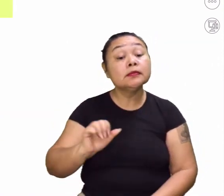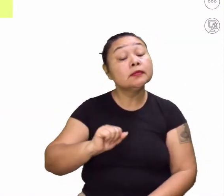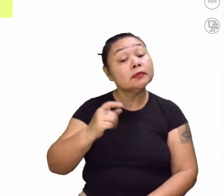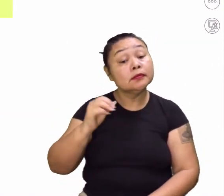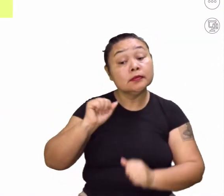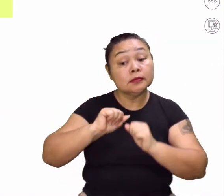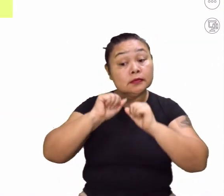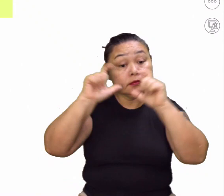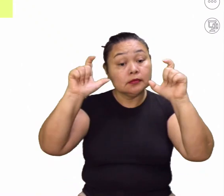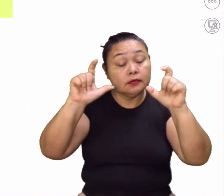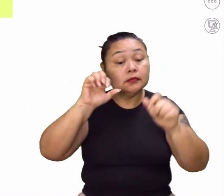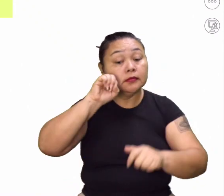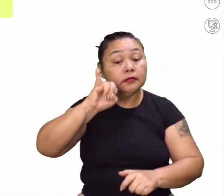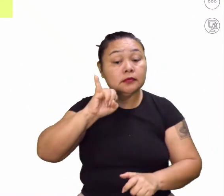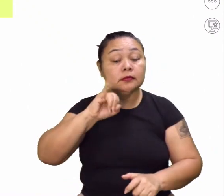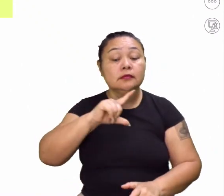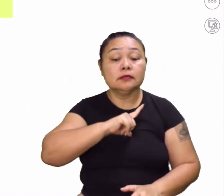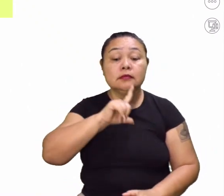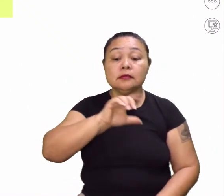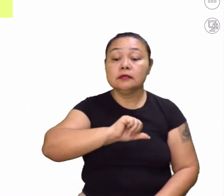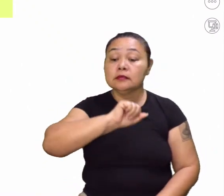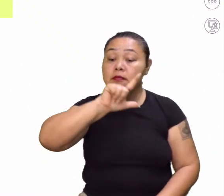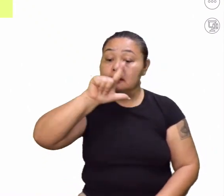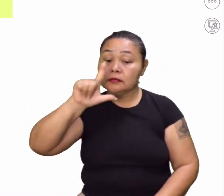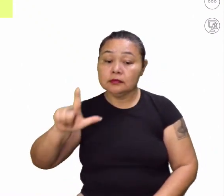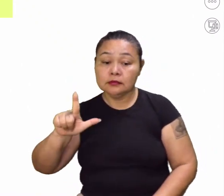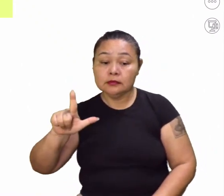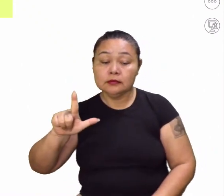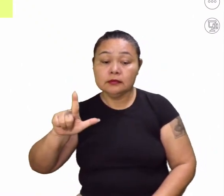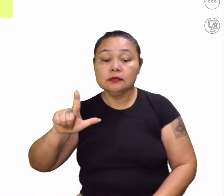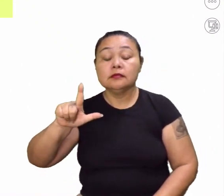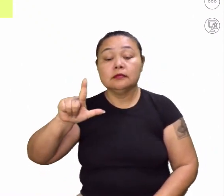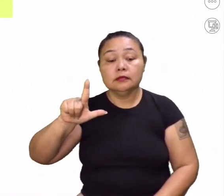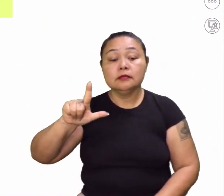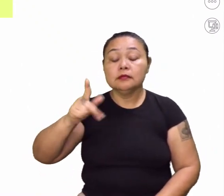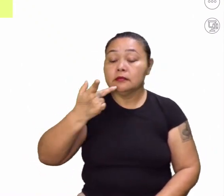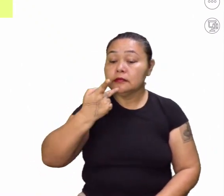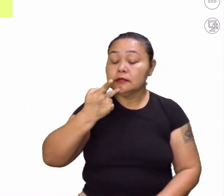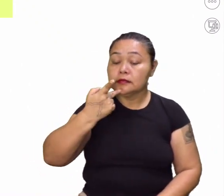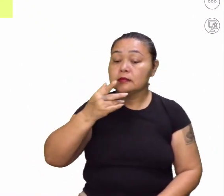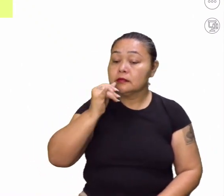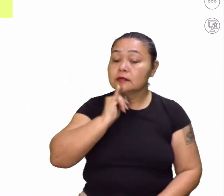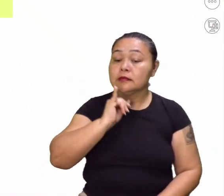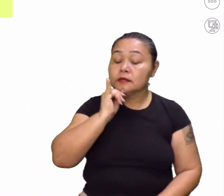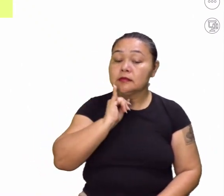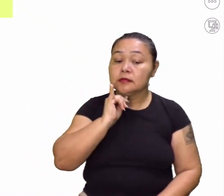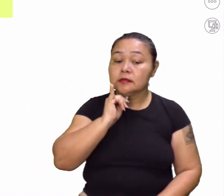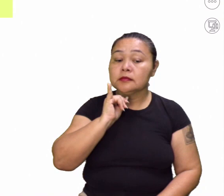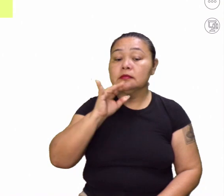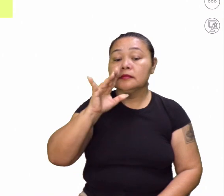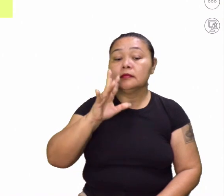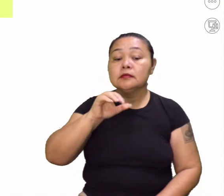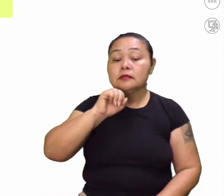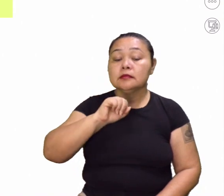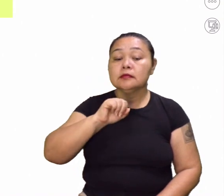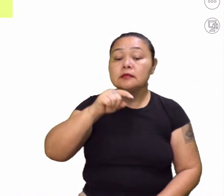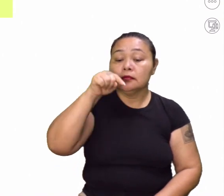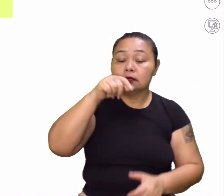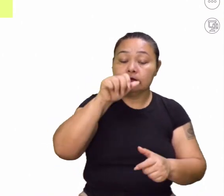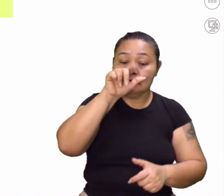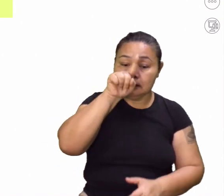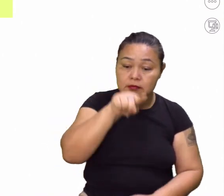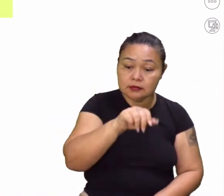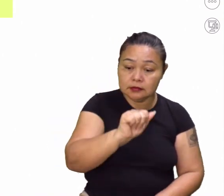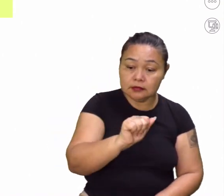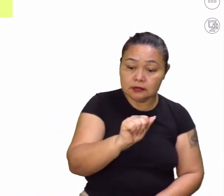Atenção! Se o deslocamento for para o leste, aquilo que eu mostrei lá no exemplo para vocês, se eu estiver no ponto